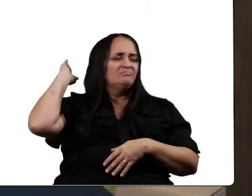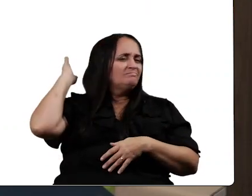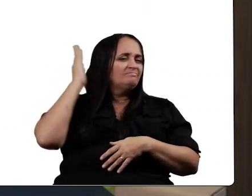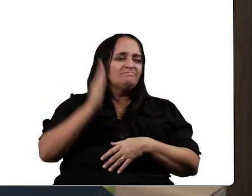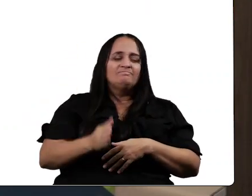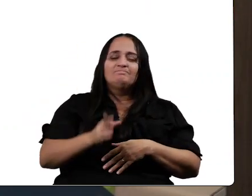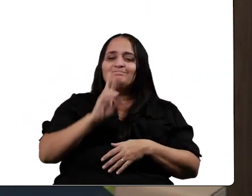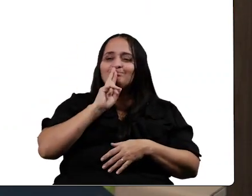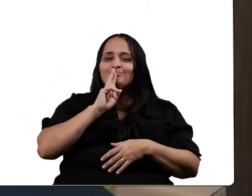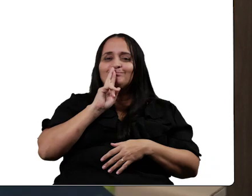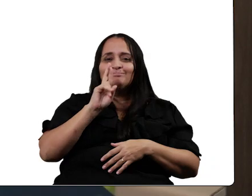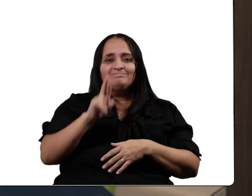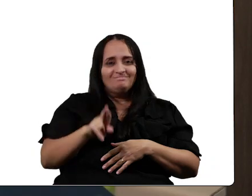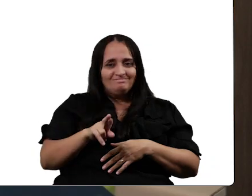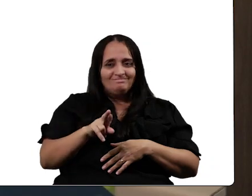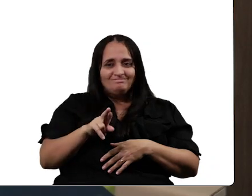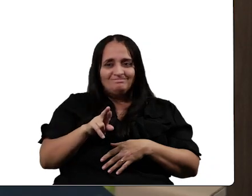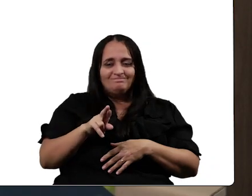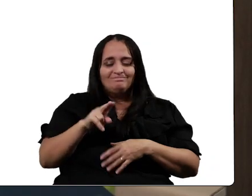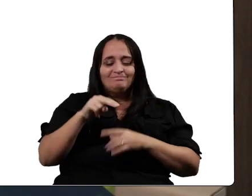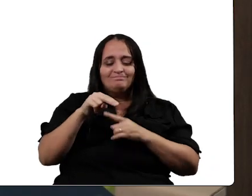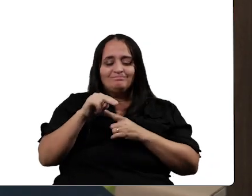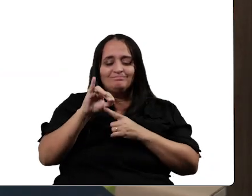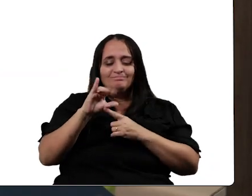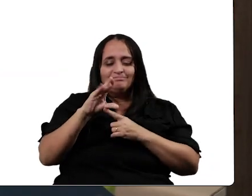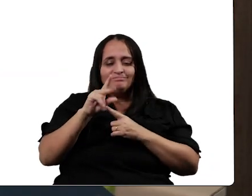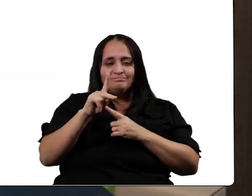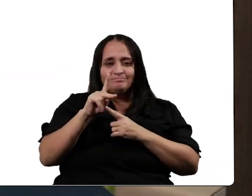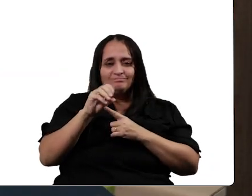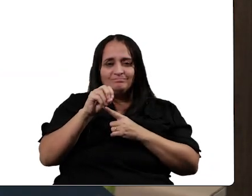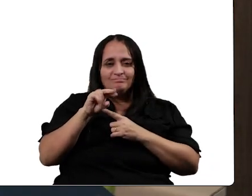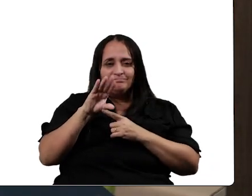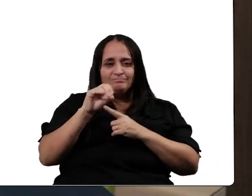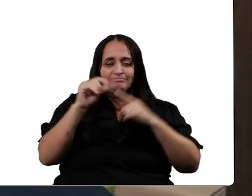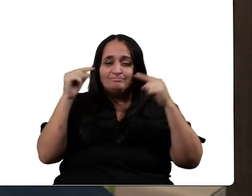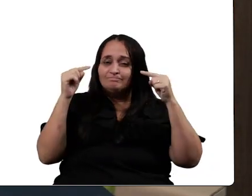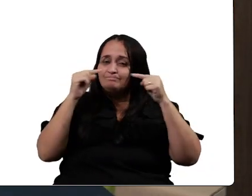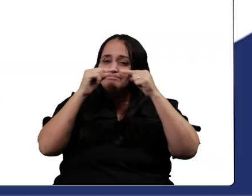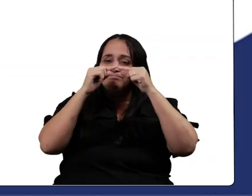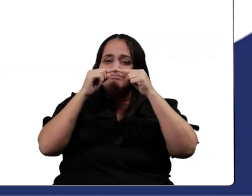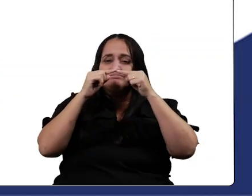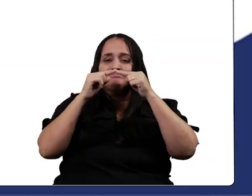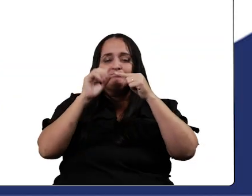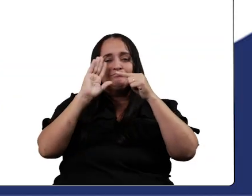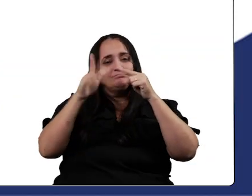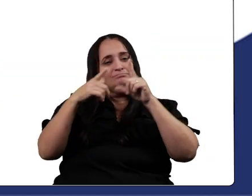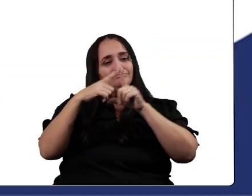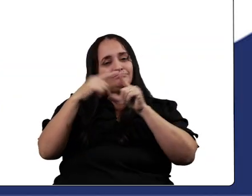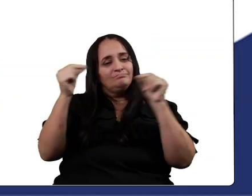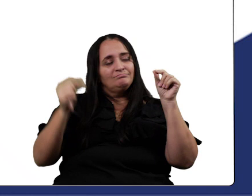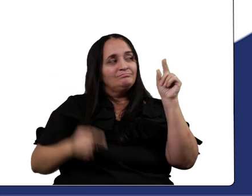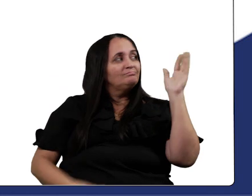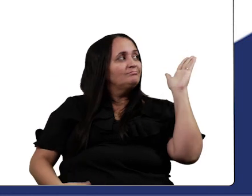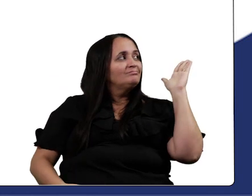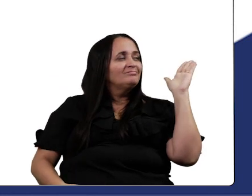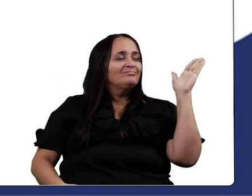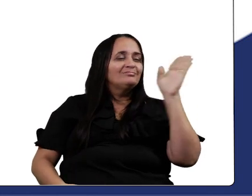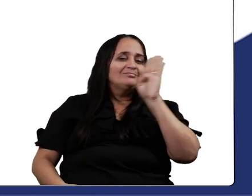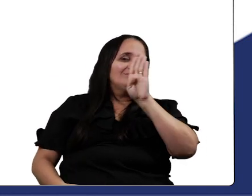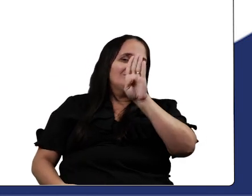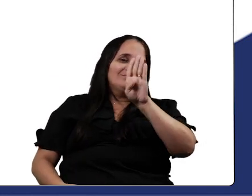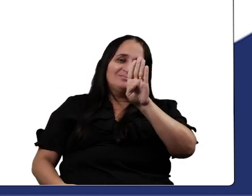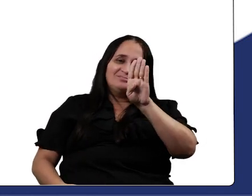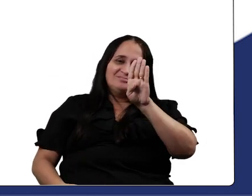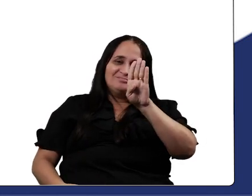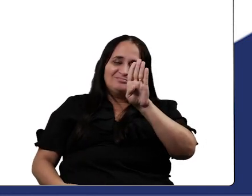papum na resposta. Nipônico tem a ver com japonês. Como eu sei, eu já vou lá e marco. Letra